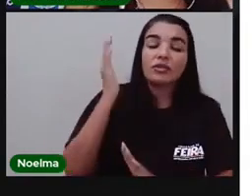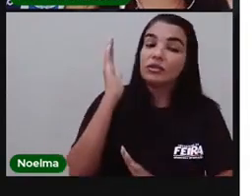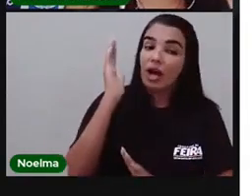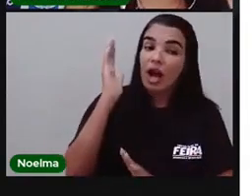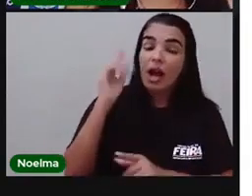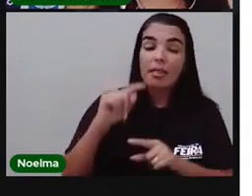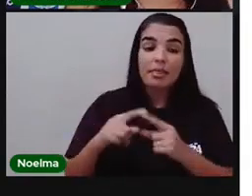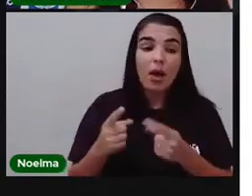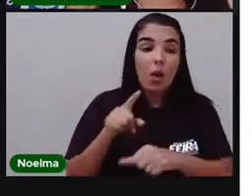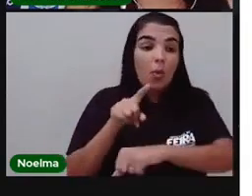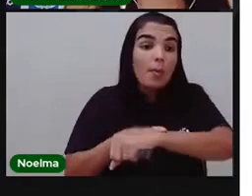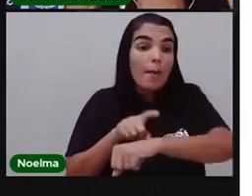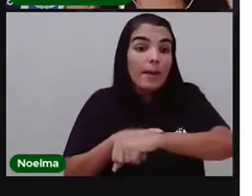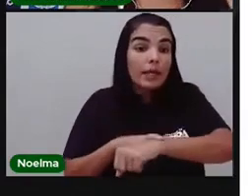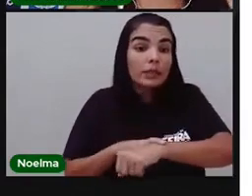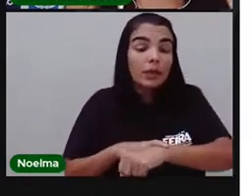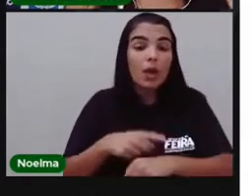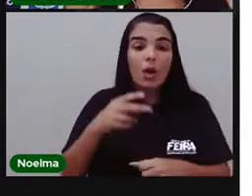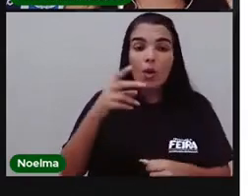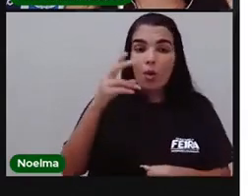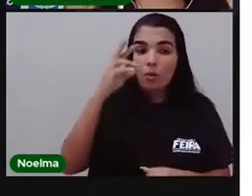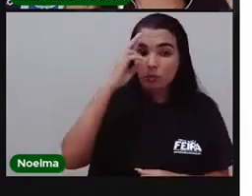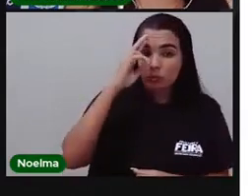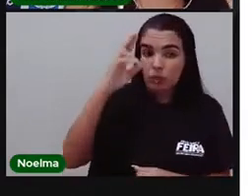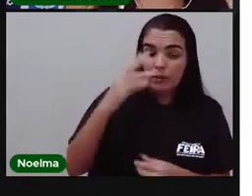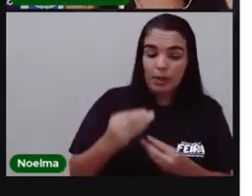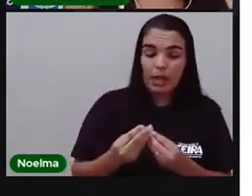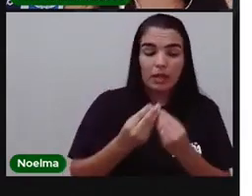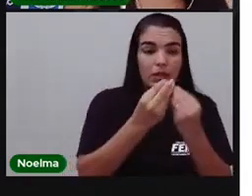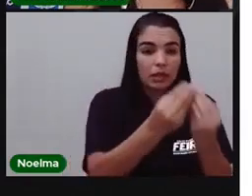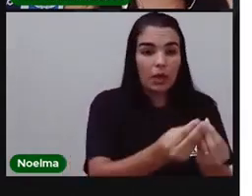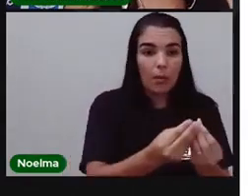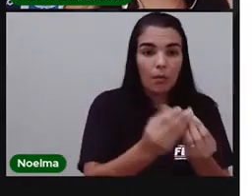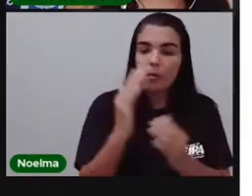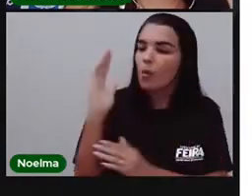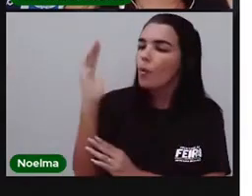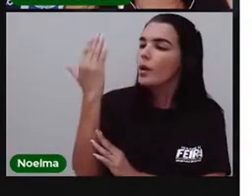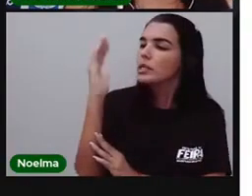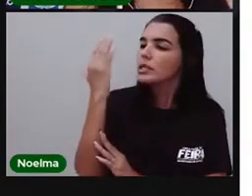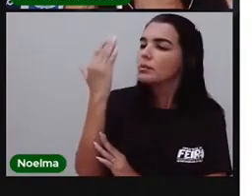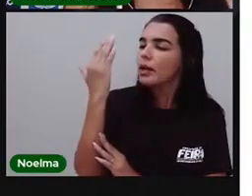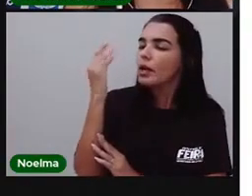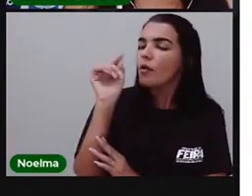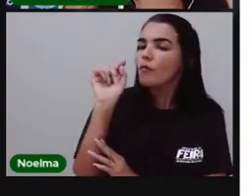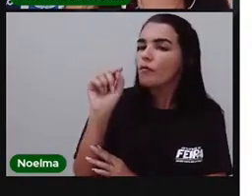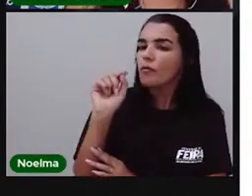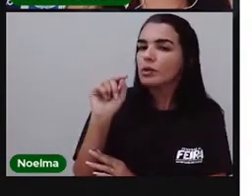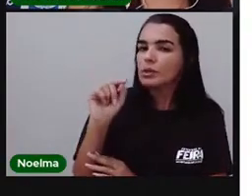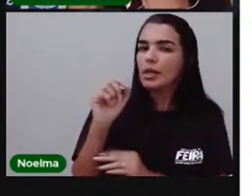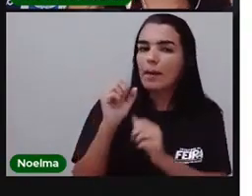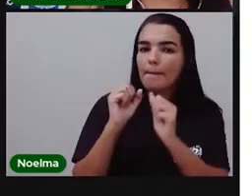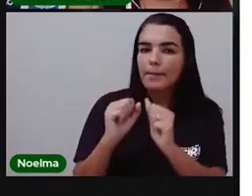entregou-lhe um espelho de forma quadrada e disse. Com esse espelho,